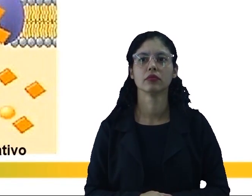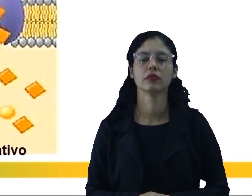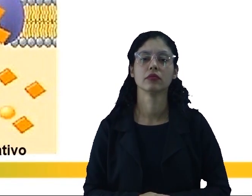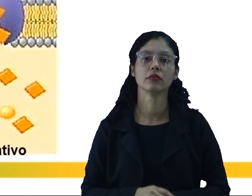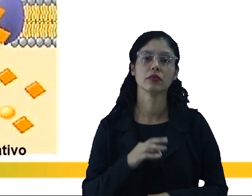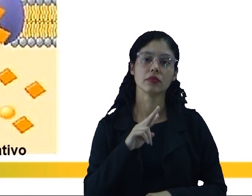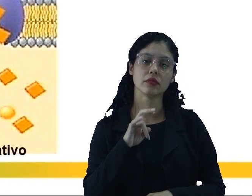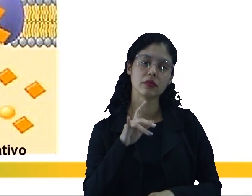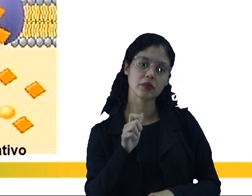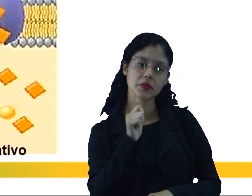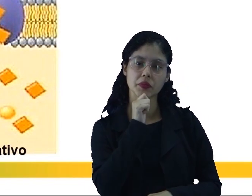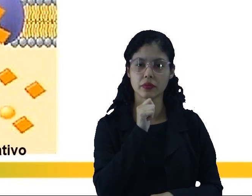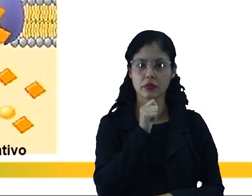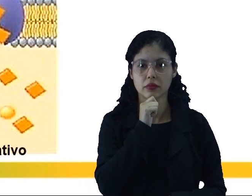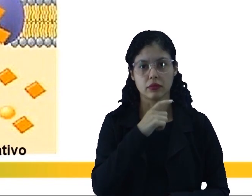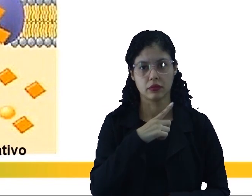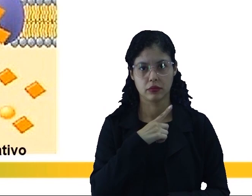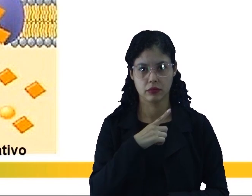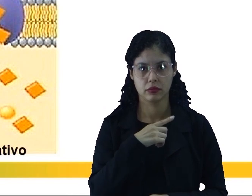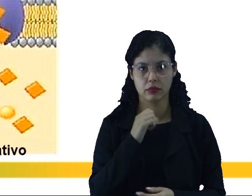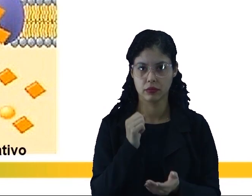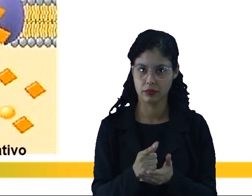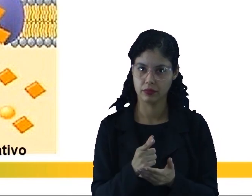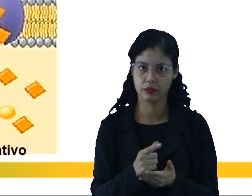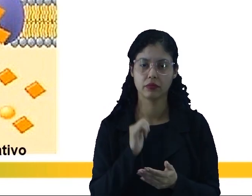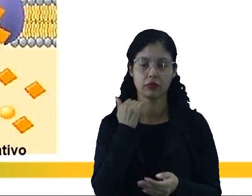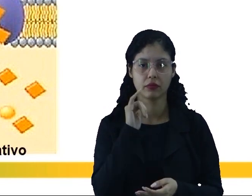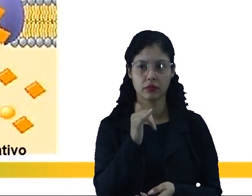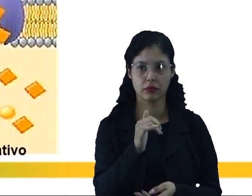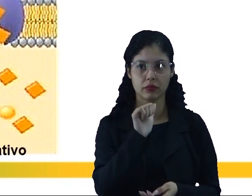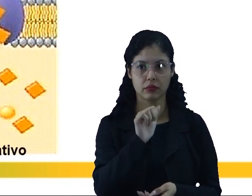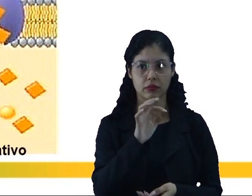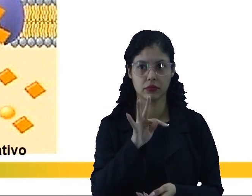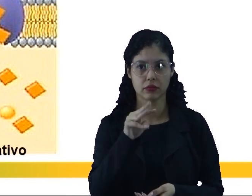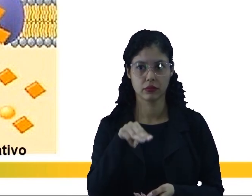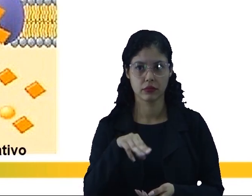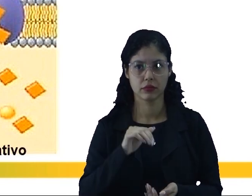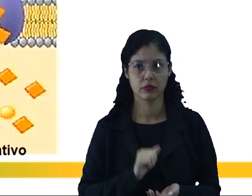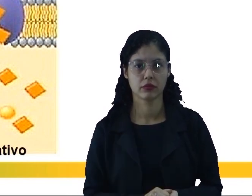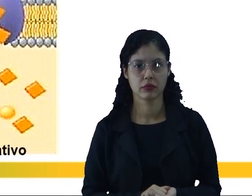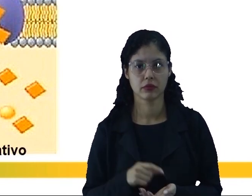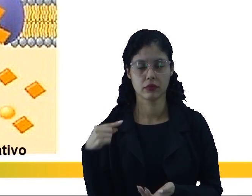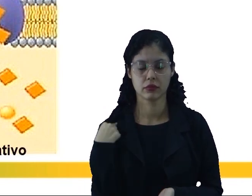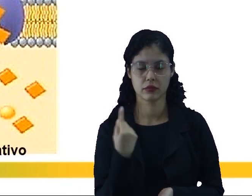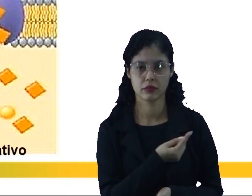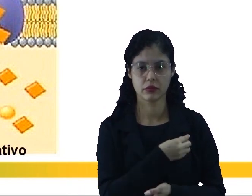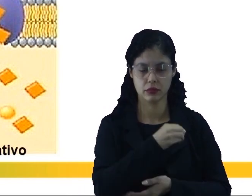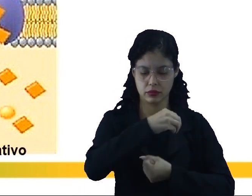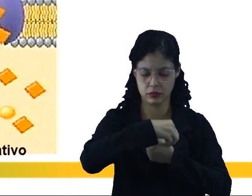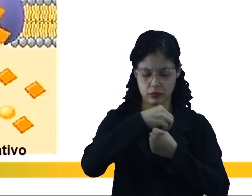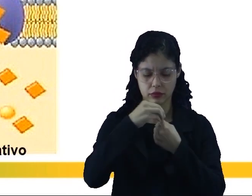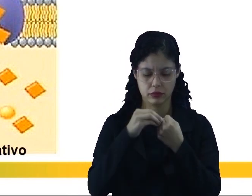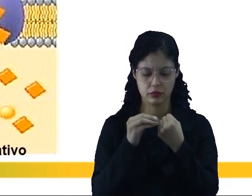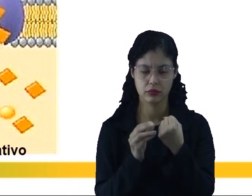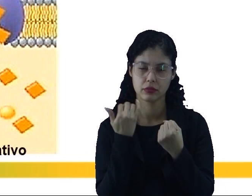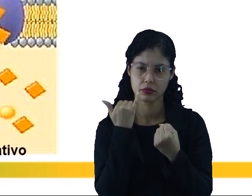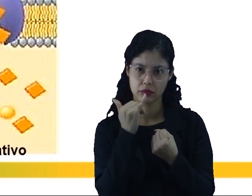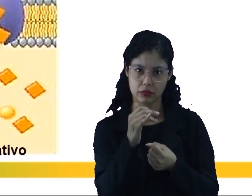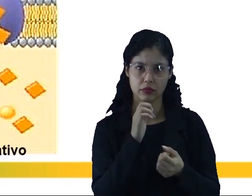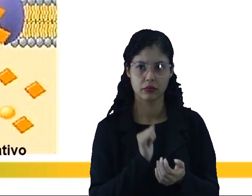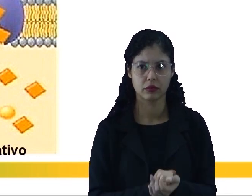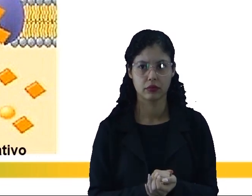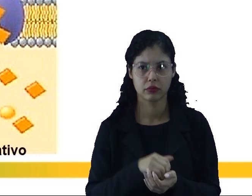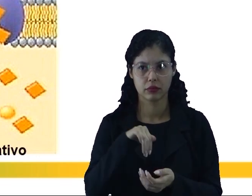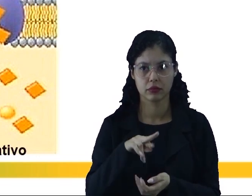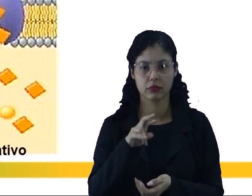transporte ativo é aquele que tem um gasto de energia. Então, o ATP, adenosina trifosfato, é a nossa molécula energética. Então,